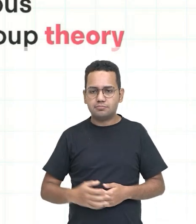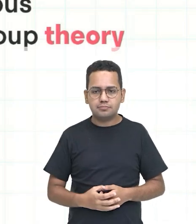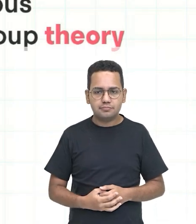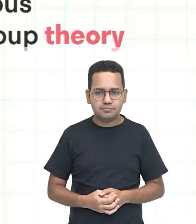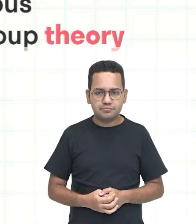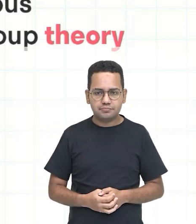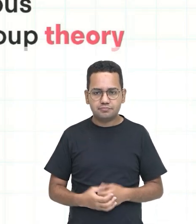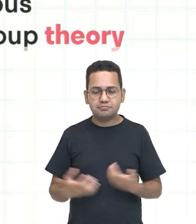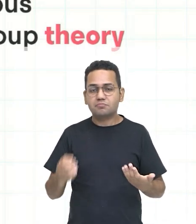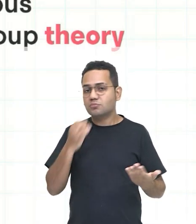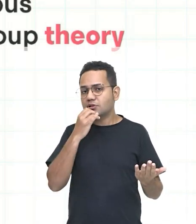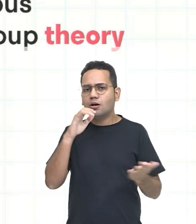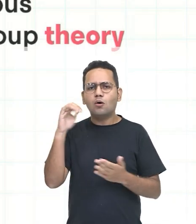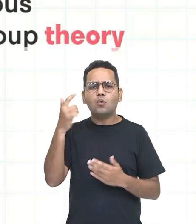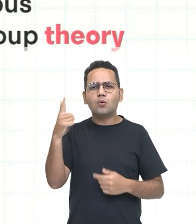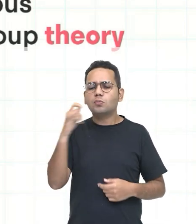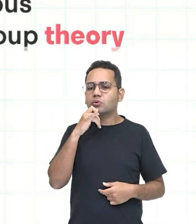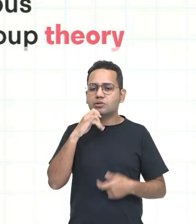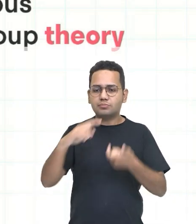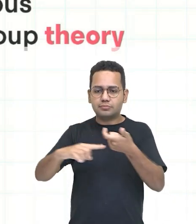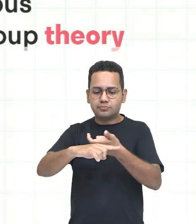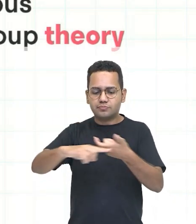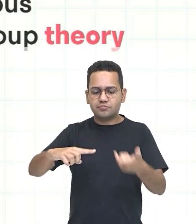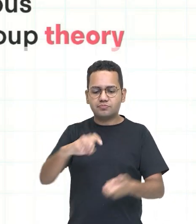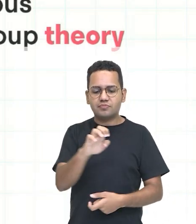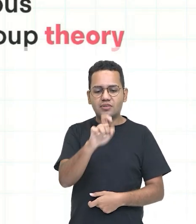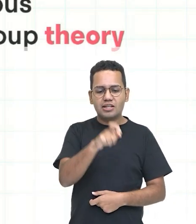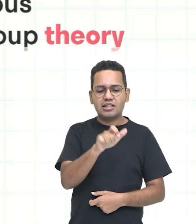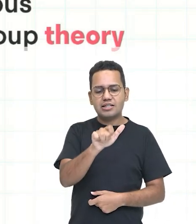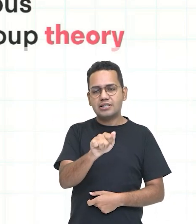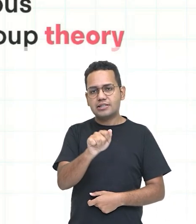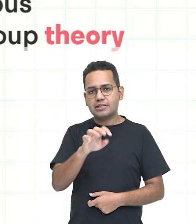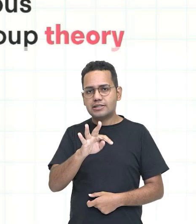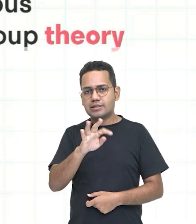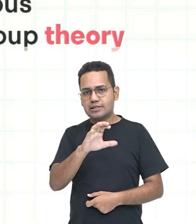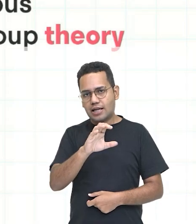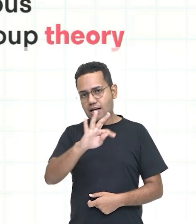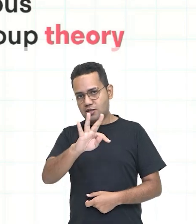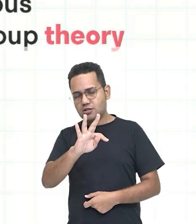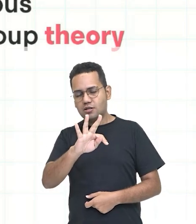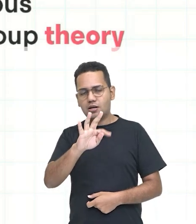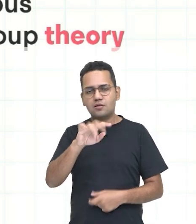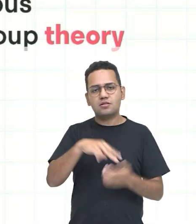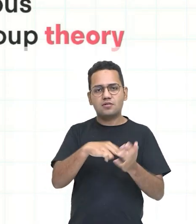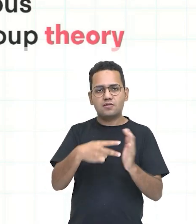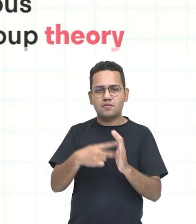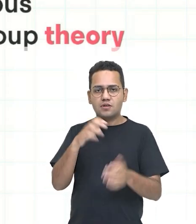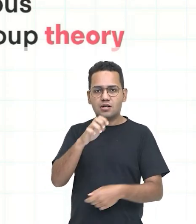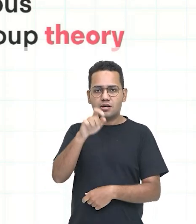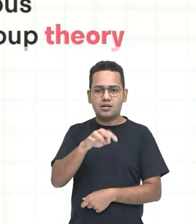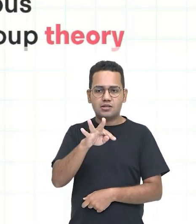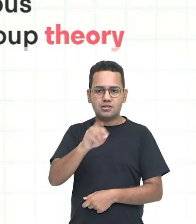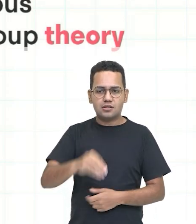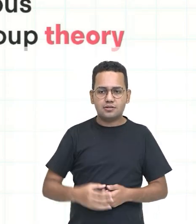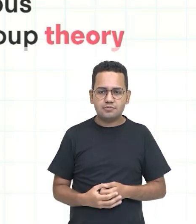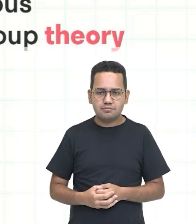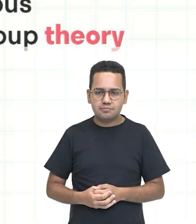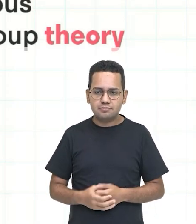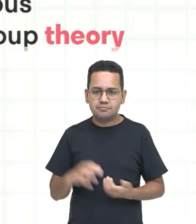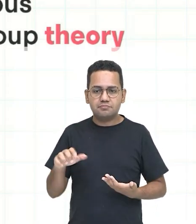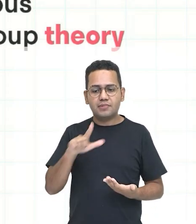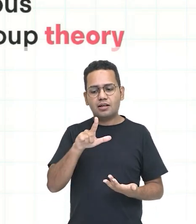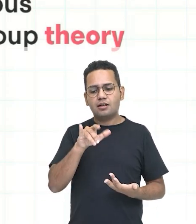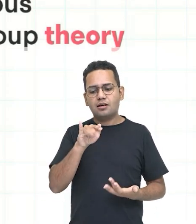que leva a exato, então, né, deixa ali muito próximo de outra palavra em língua portuguesa. Life é uma palavra que nós já